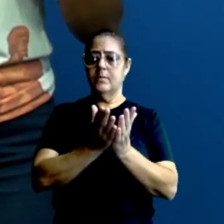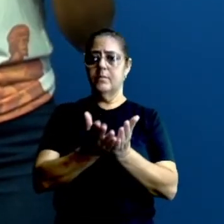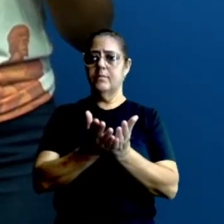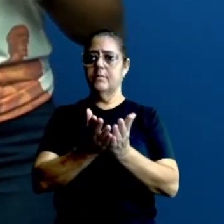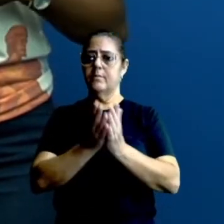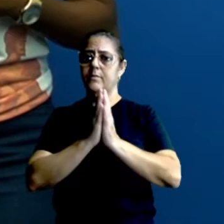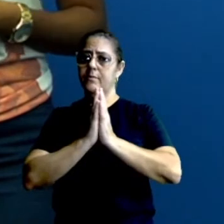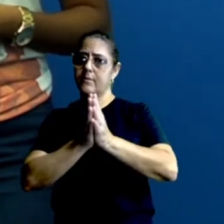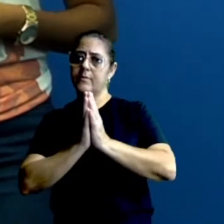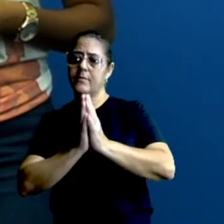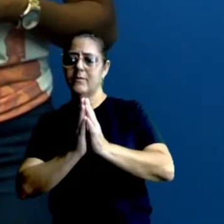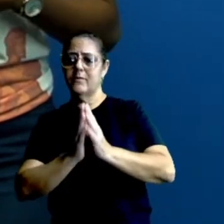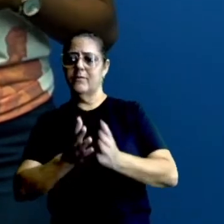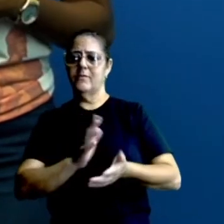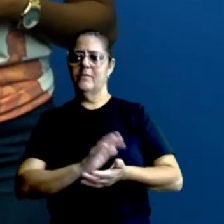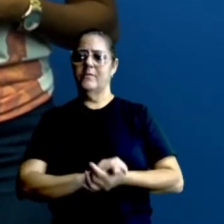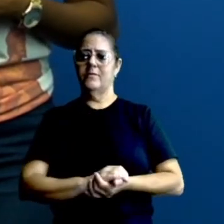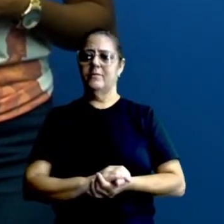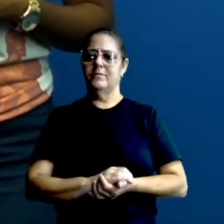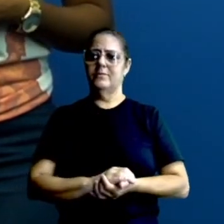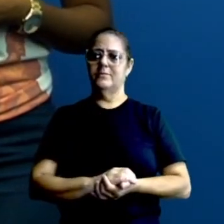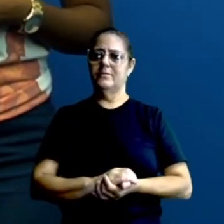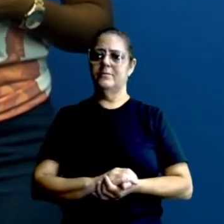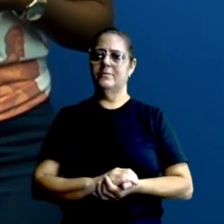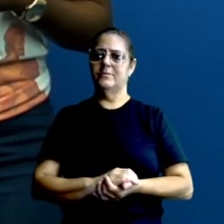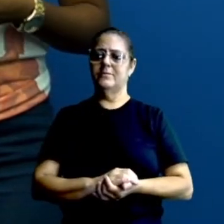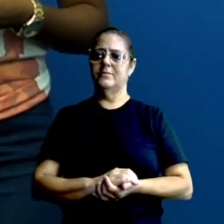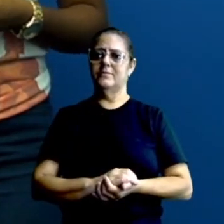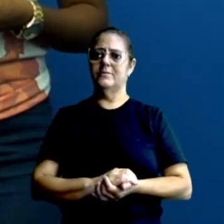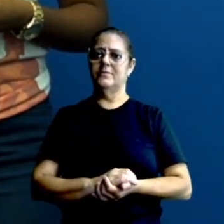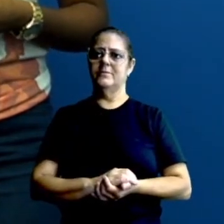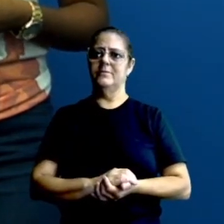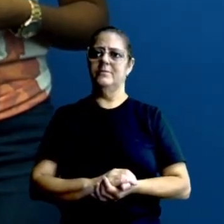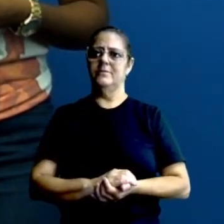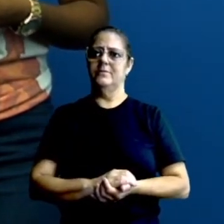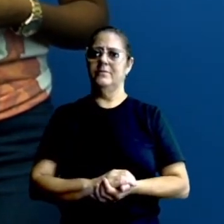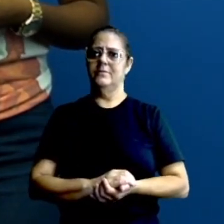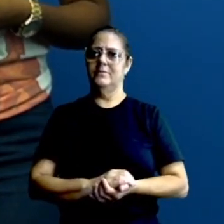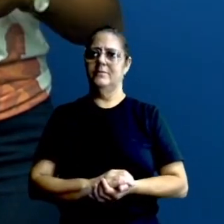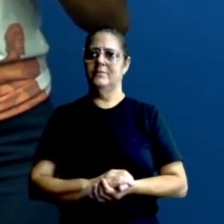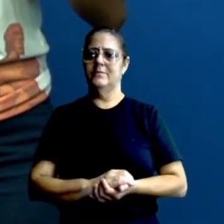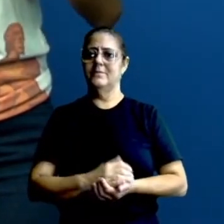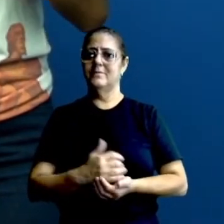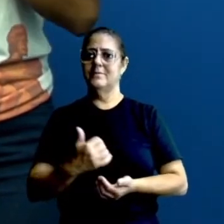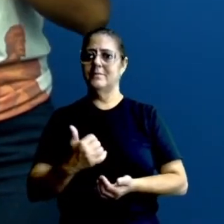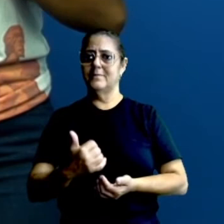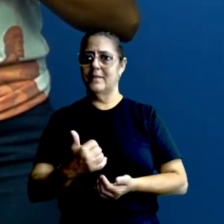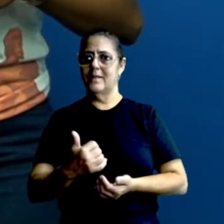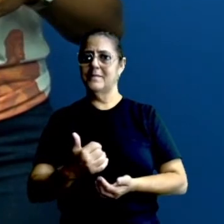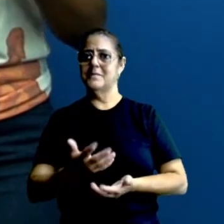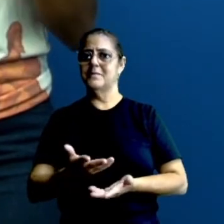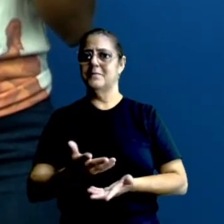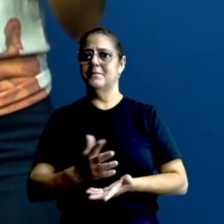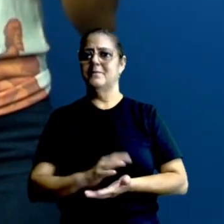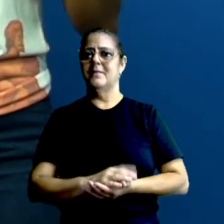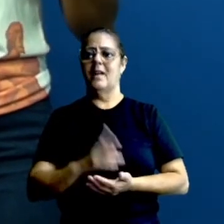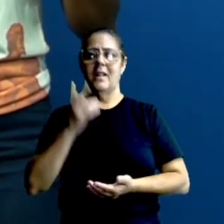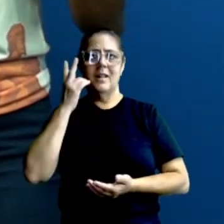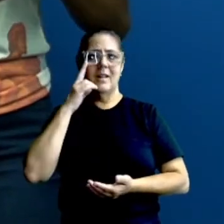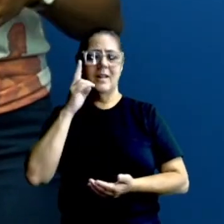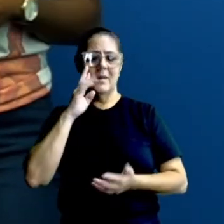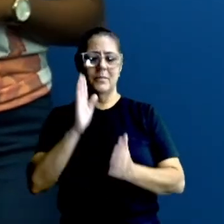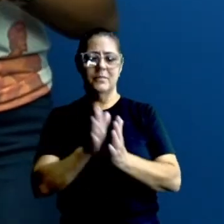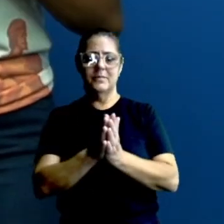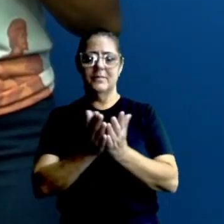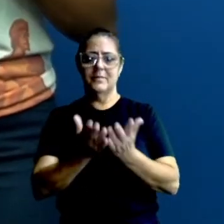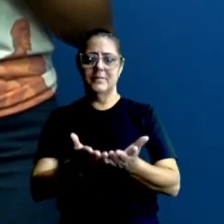please. Copy this in your notebooks, please. Correto? Ó, notebooks. Lembram do caderno,